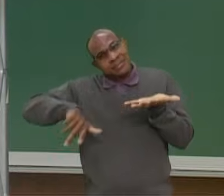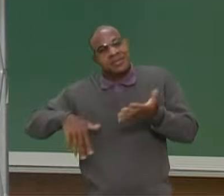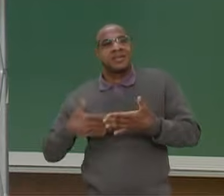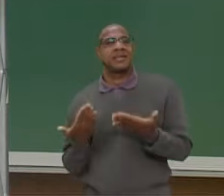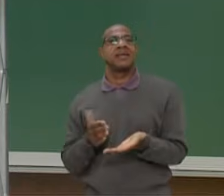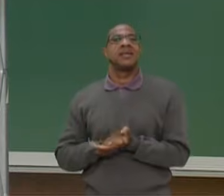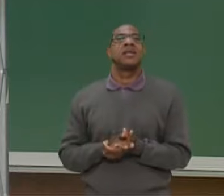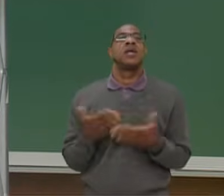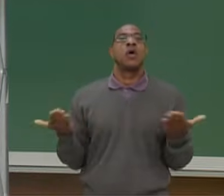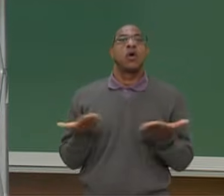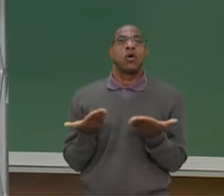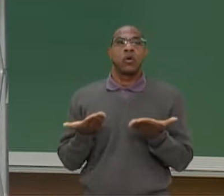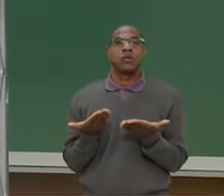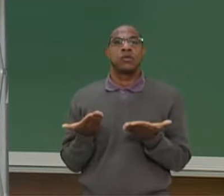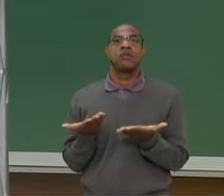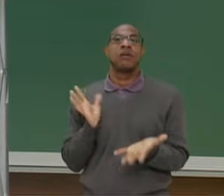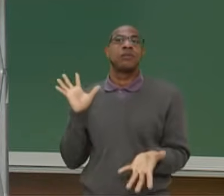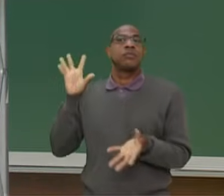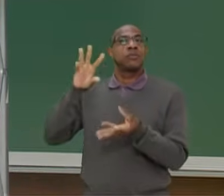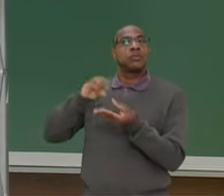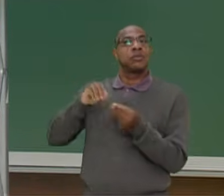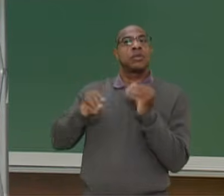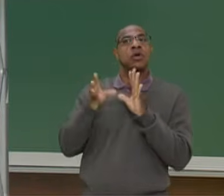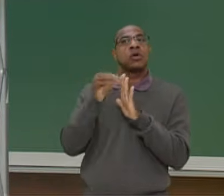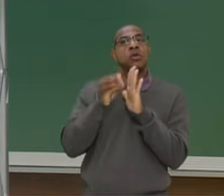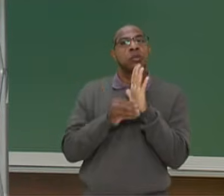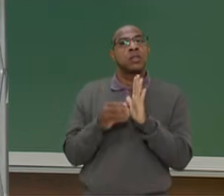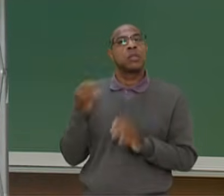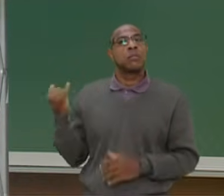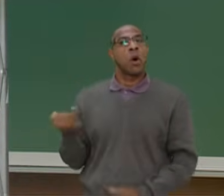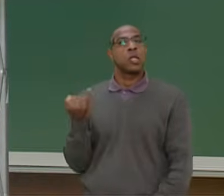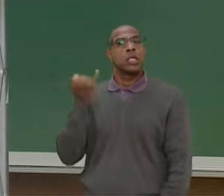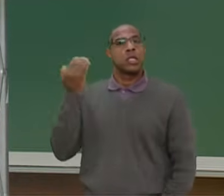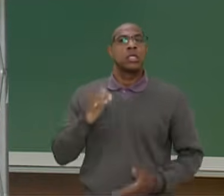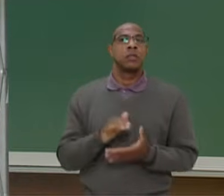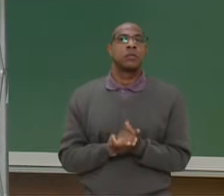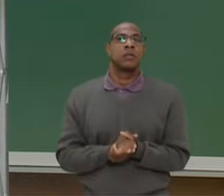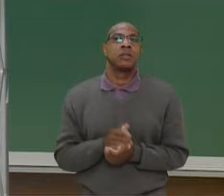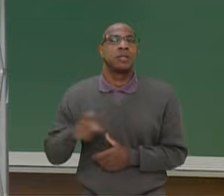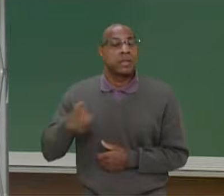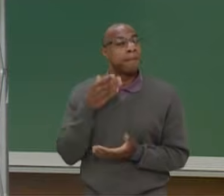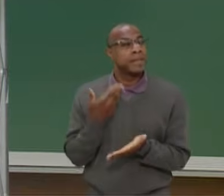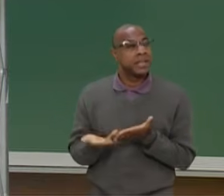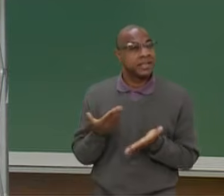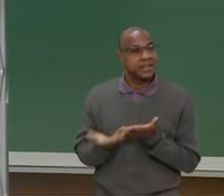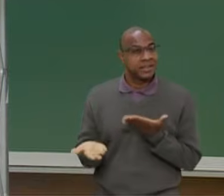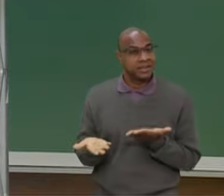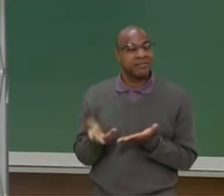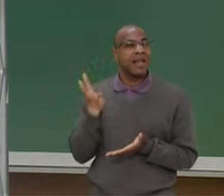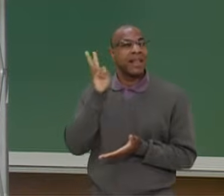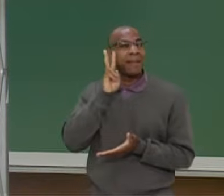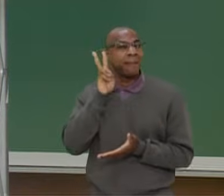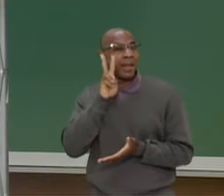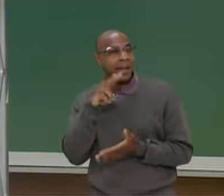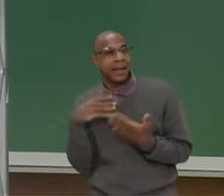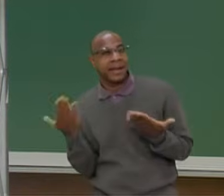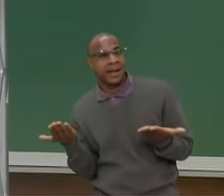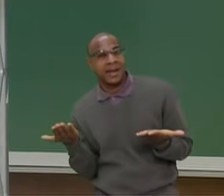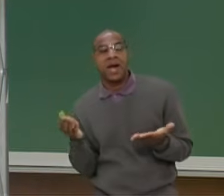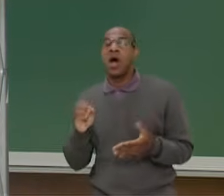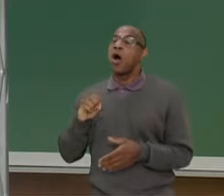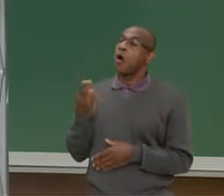aí. E hoje a gente vai retomar, são conteúdos importantíssimos. Então, se você perdeu alguma coisa, vai lembrar ou